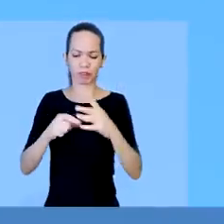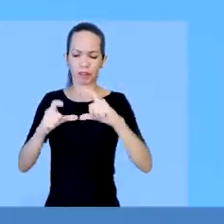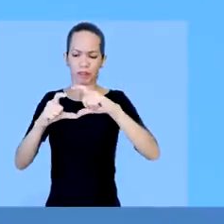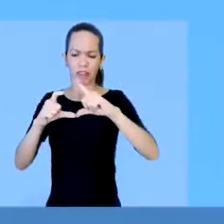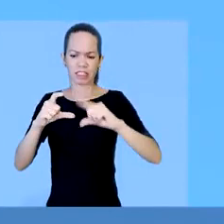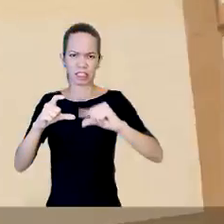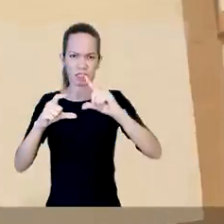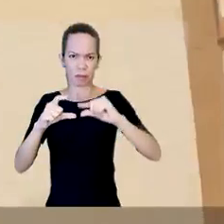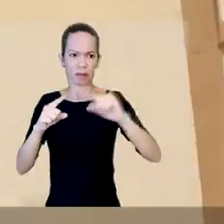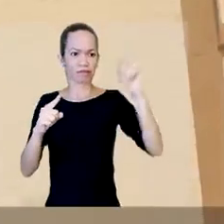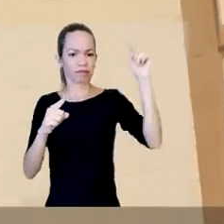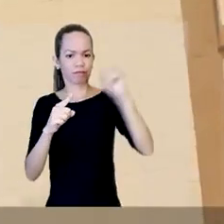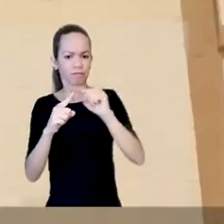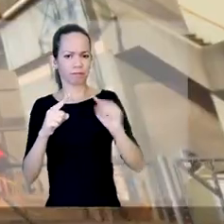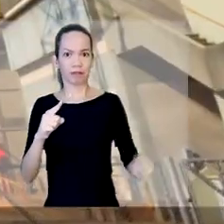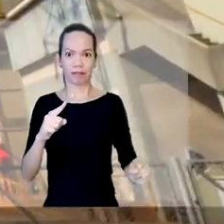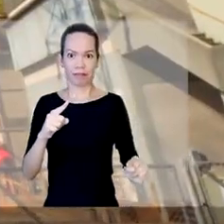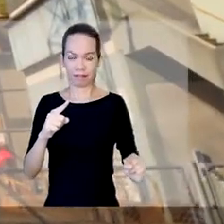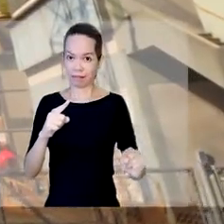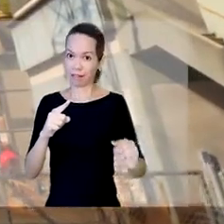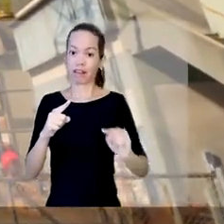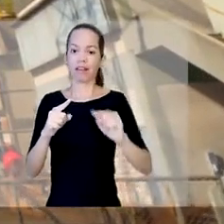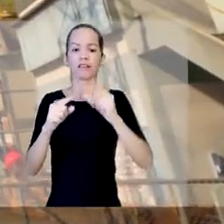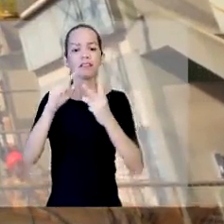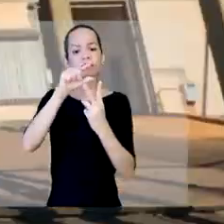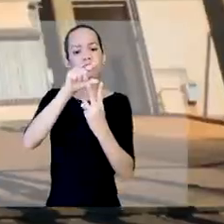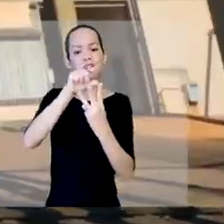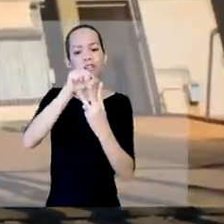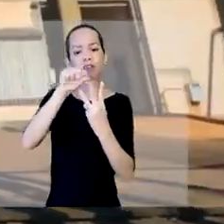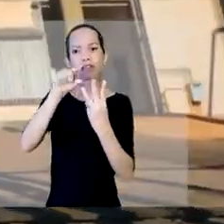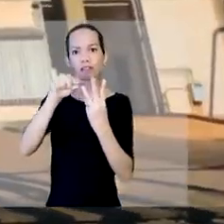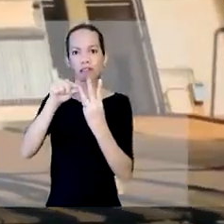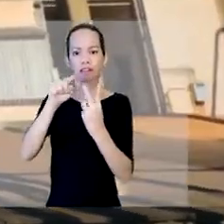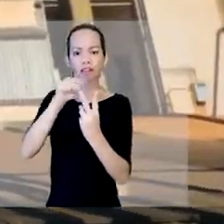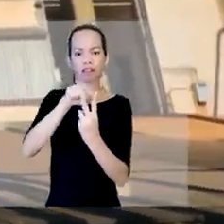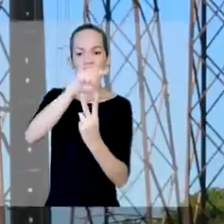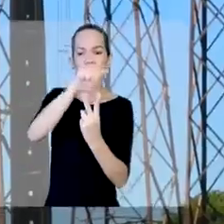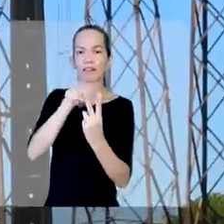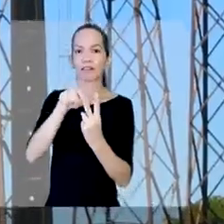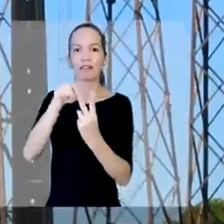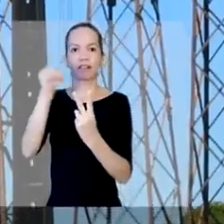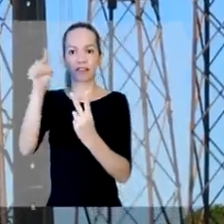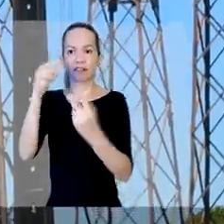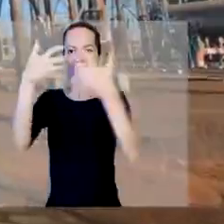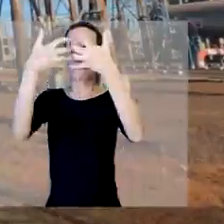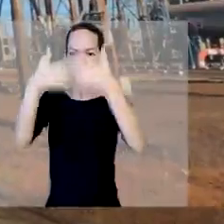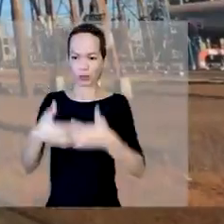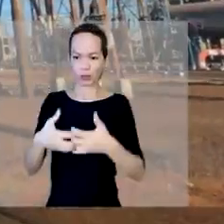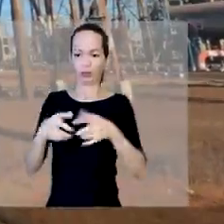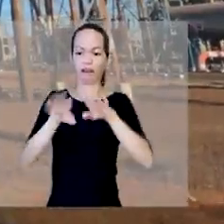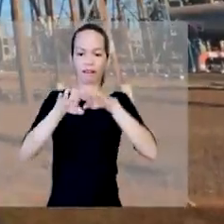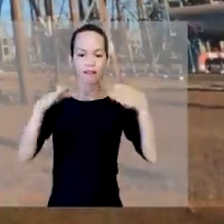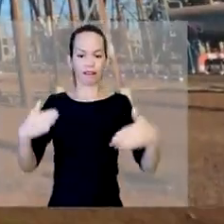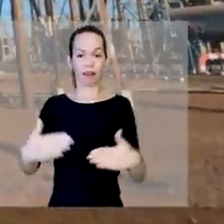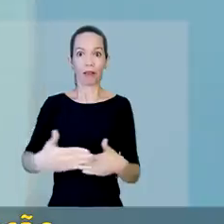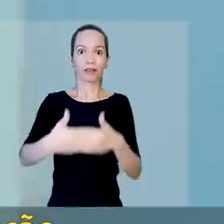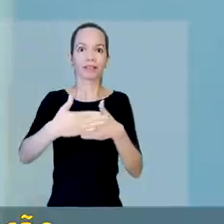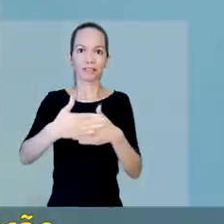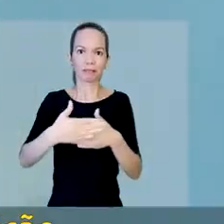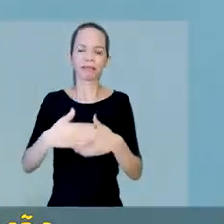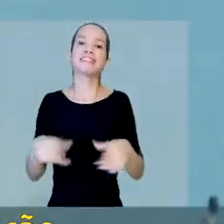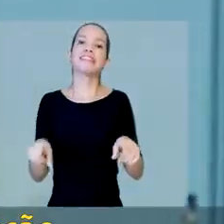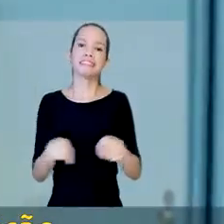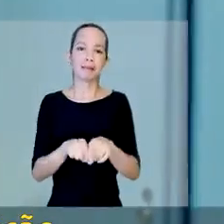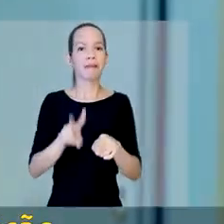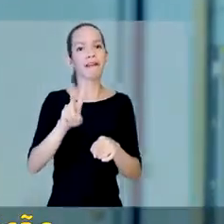de medição, para raios, seccionadoras, disjuntores, filtros e reatores.